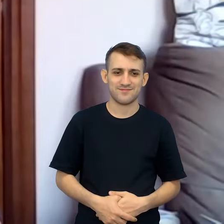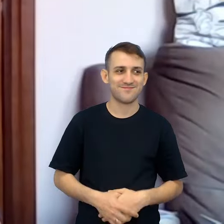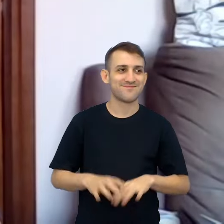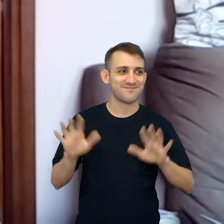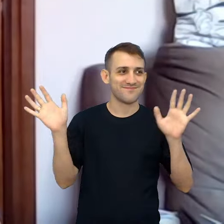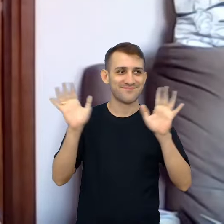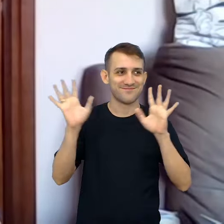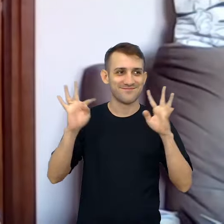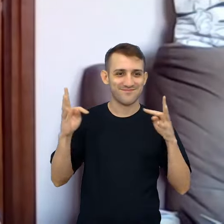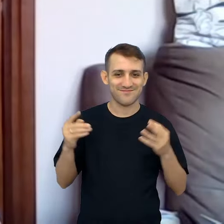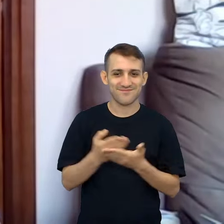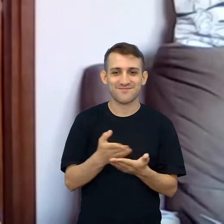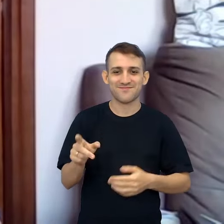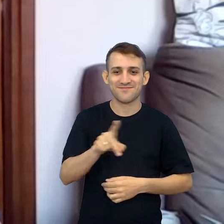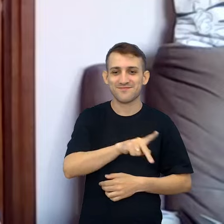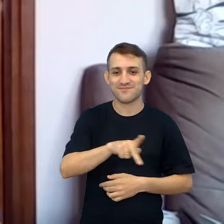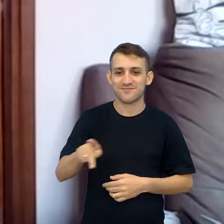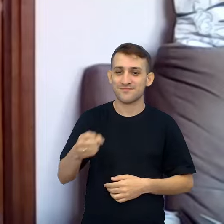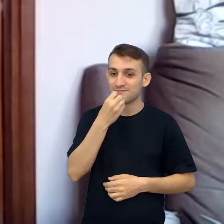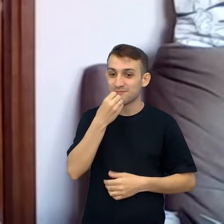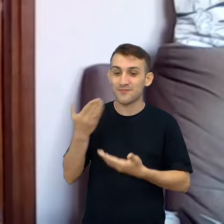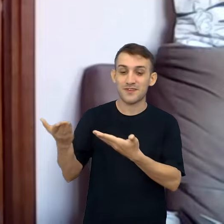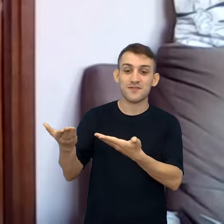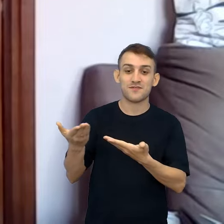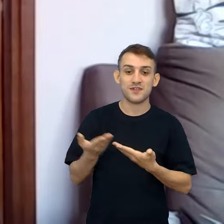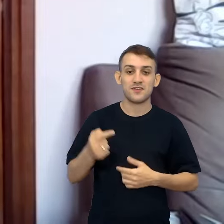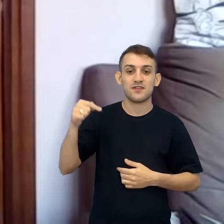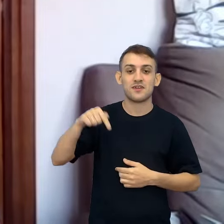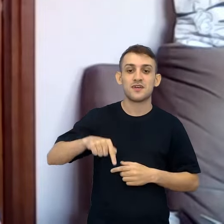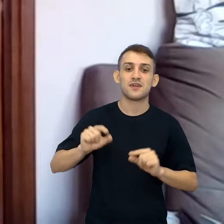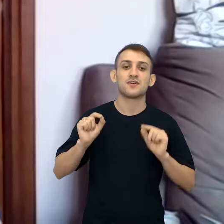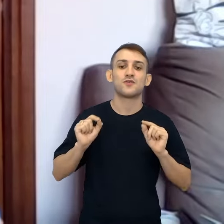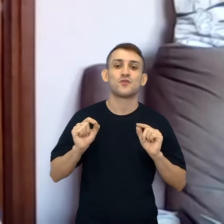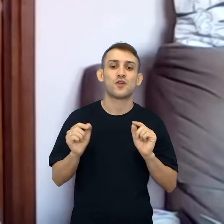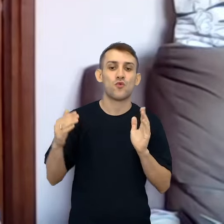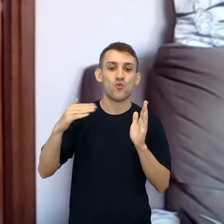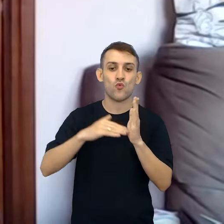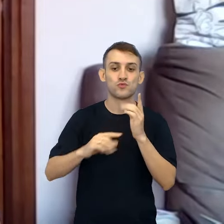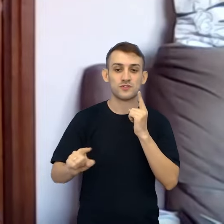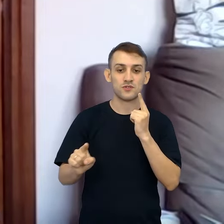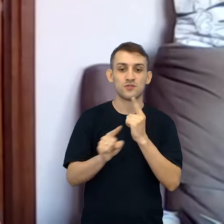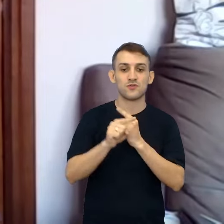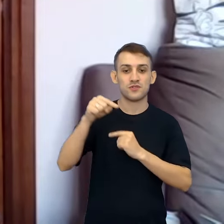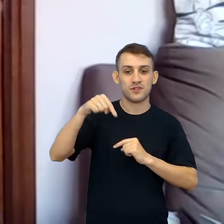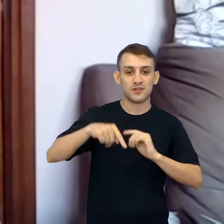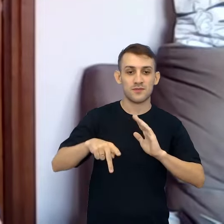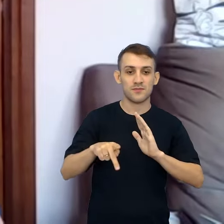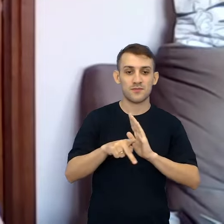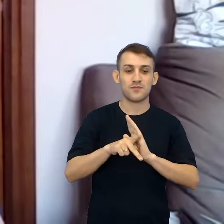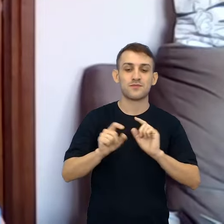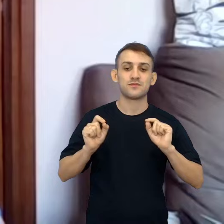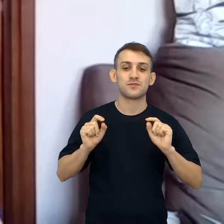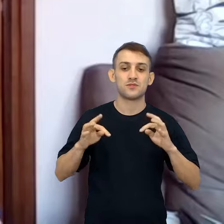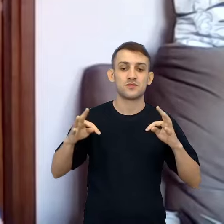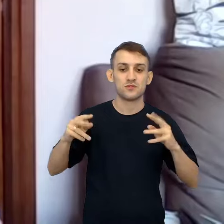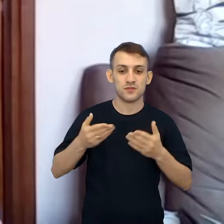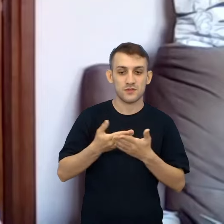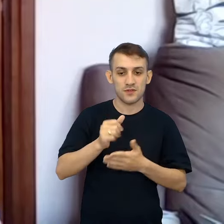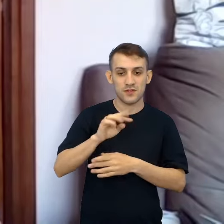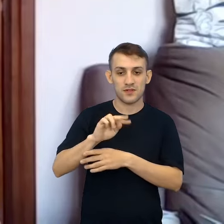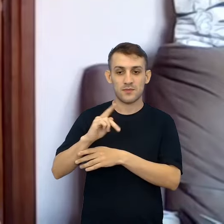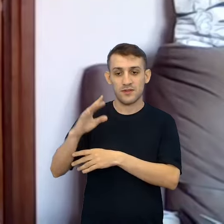Olá, professores, sejam todos bem-vindos ao nosso último encontro de estudos da TPC